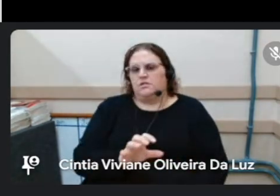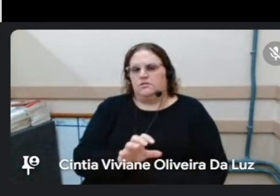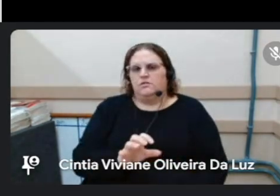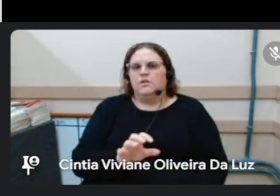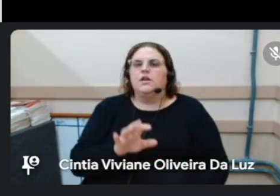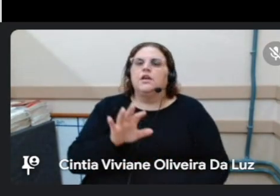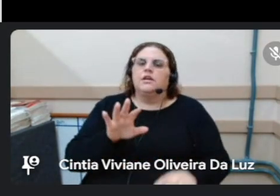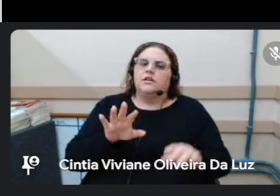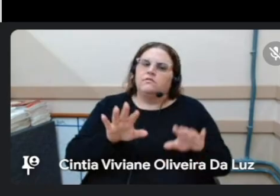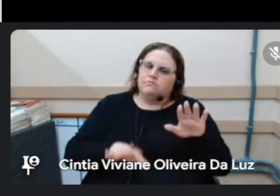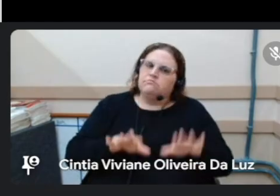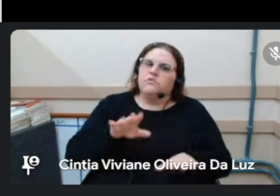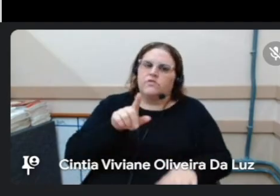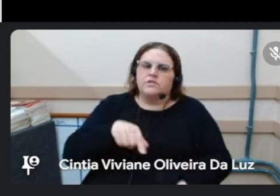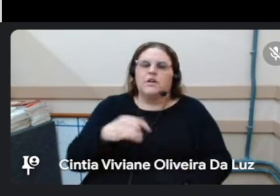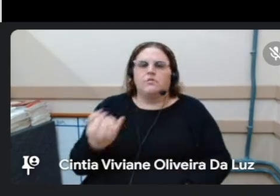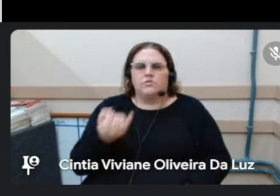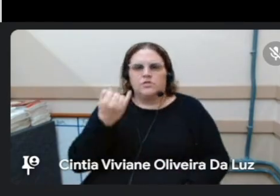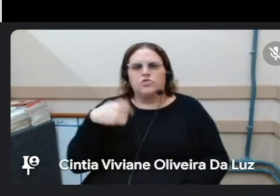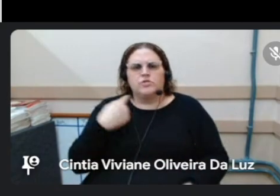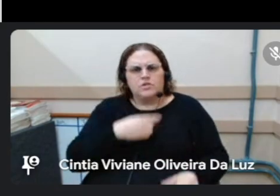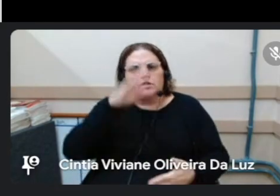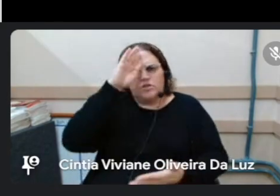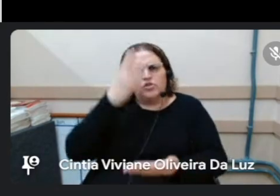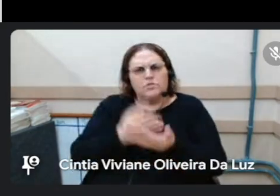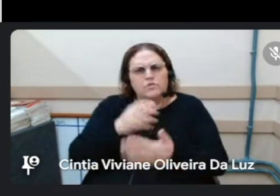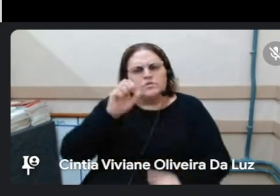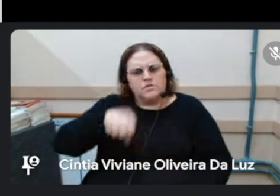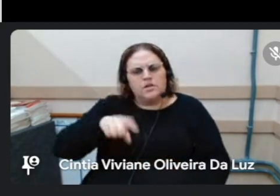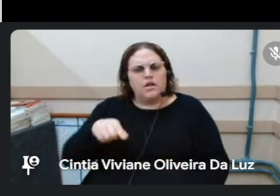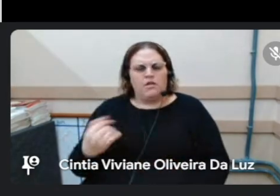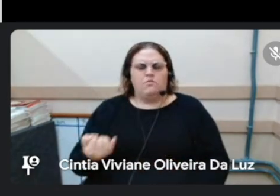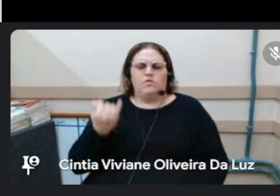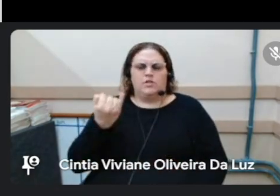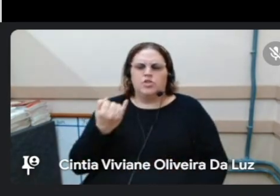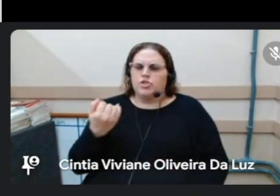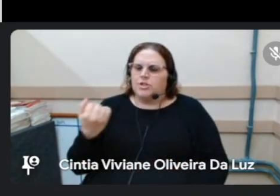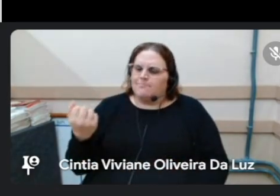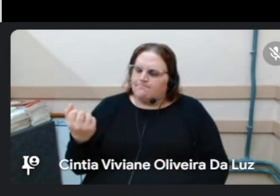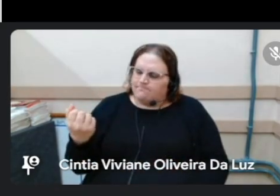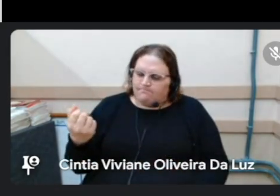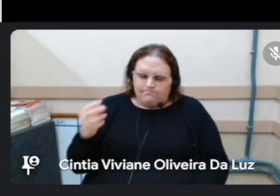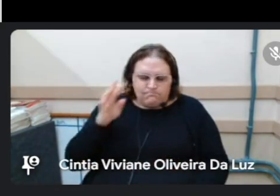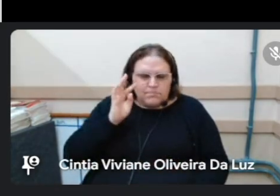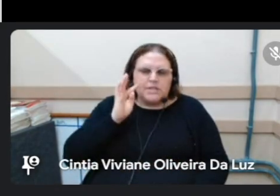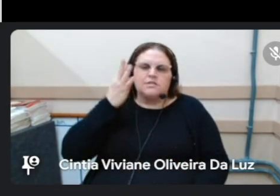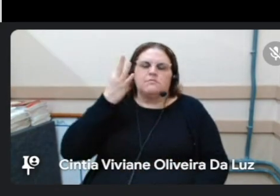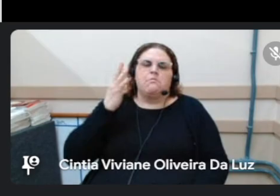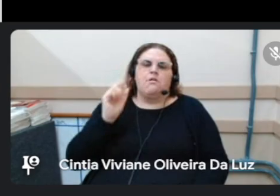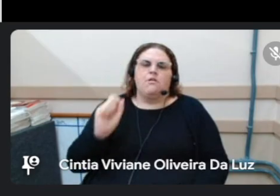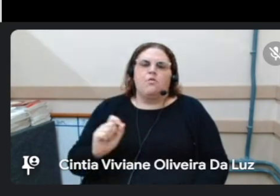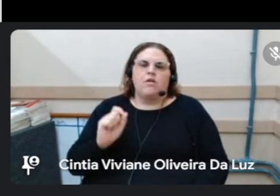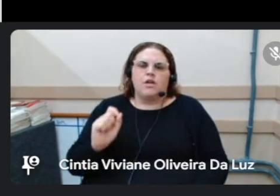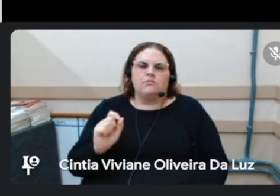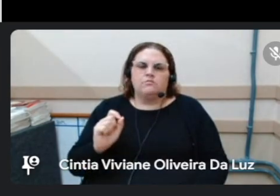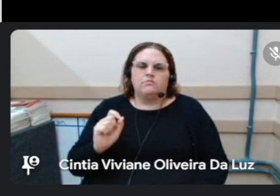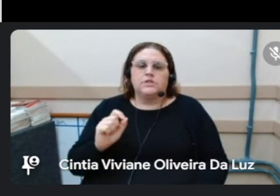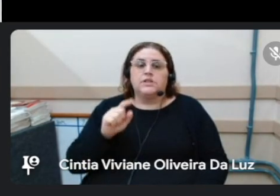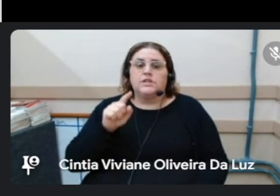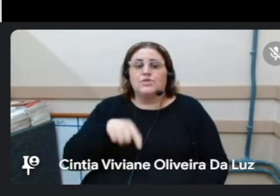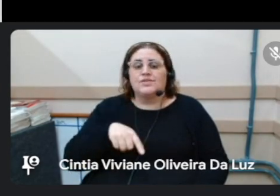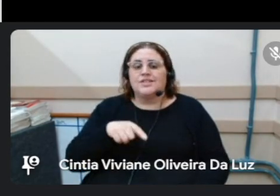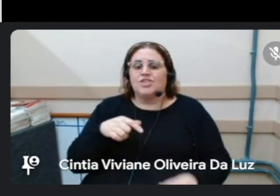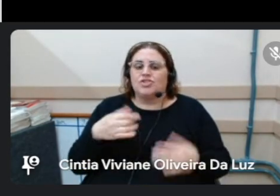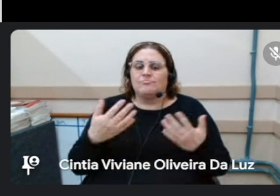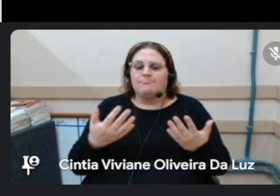ou a gente acredita que é importante e é fundamental que isso seja digamos assim eh